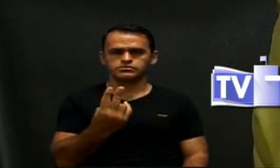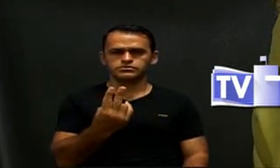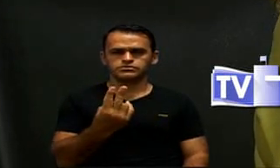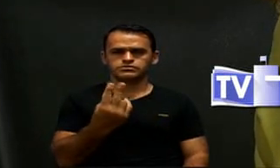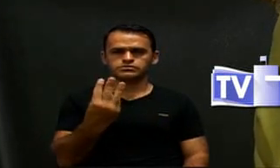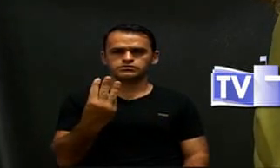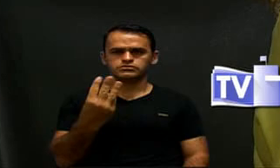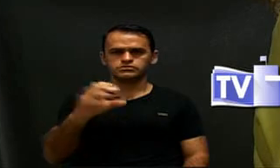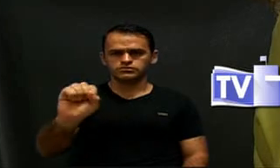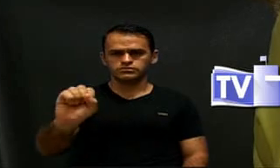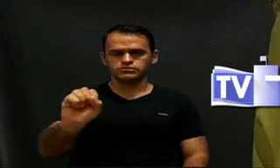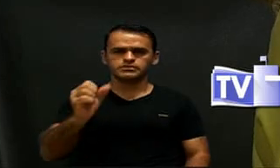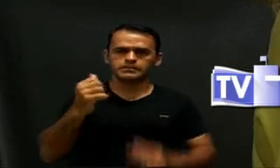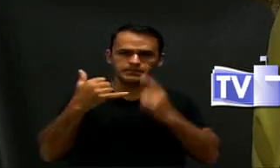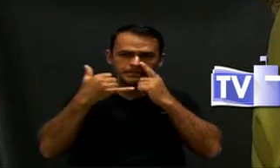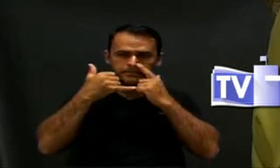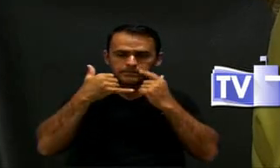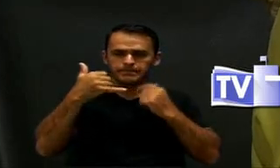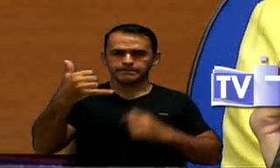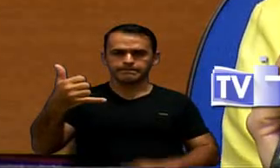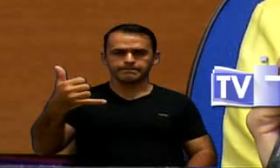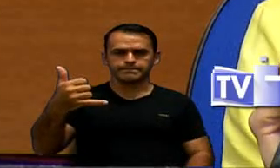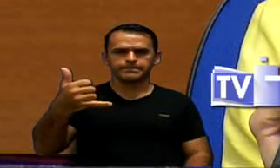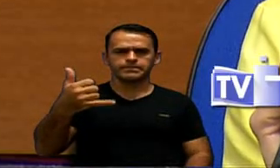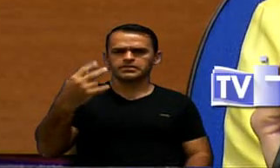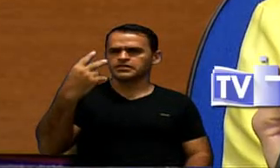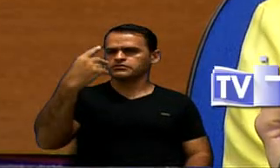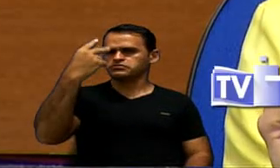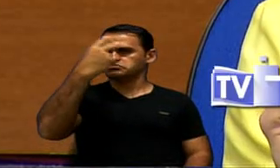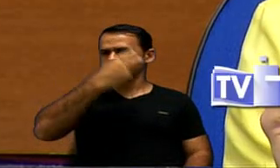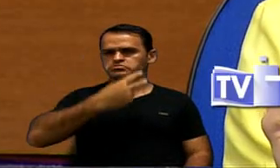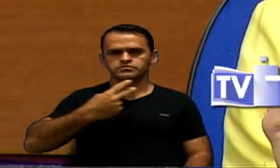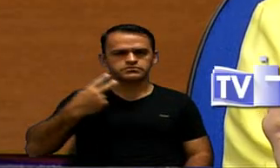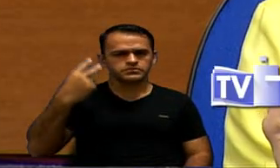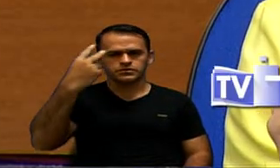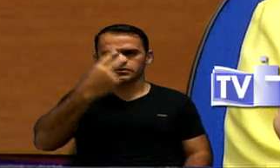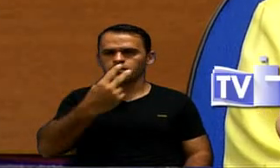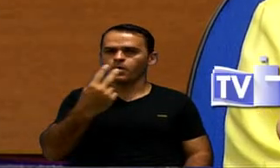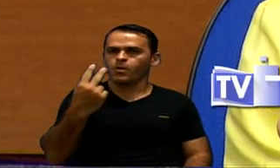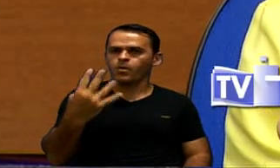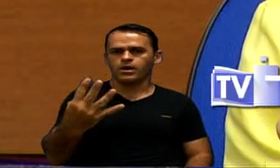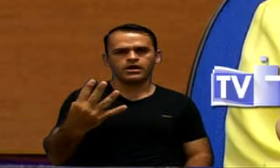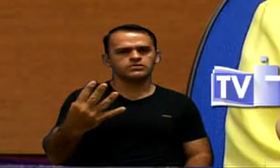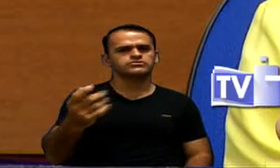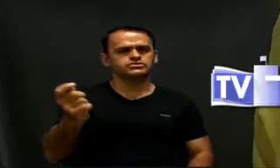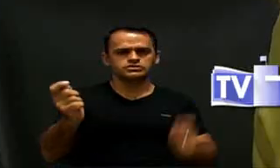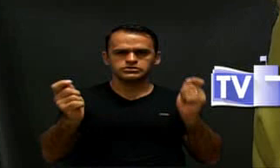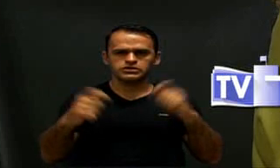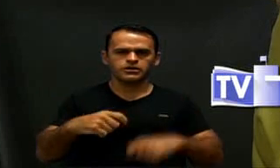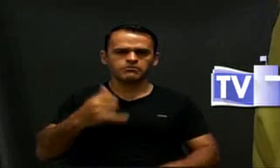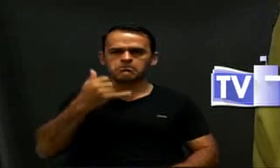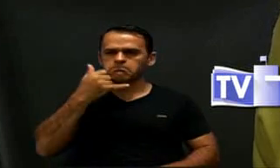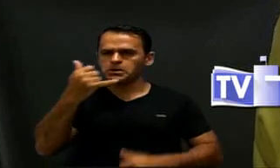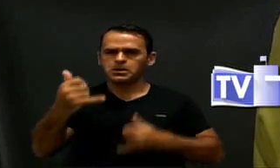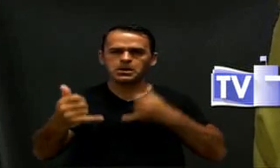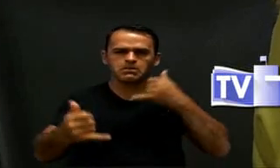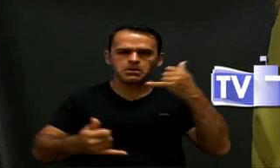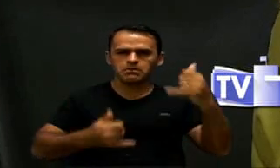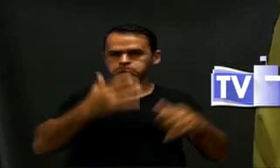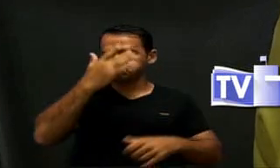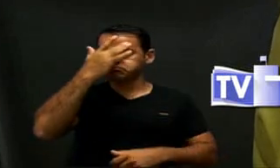99163-6238. Esse telefone ele é 24 horas no ar. Toda pessoa que